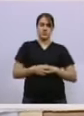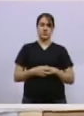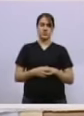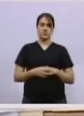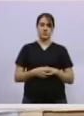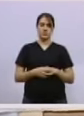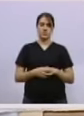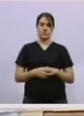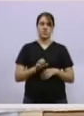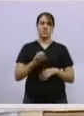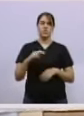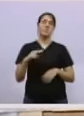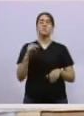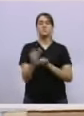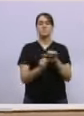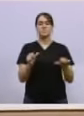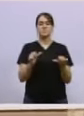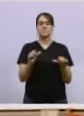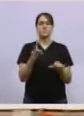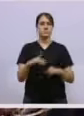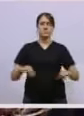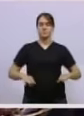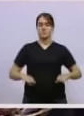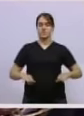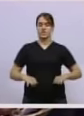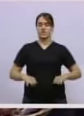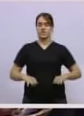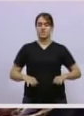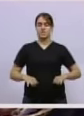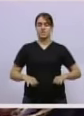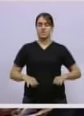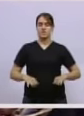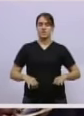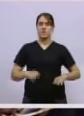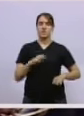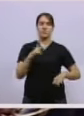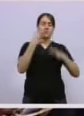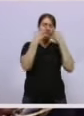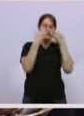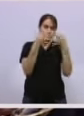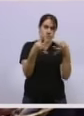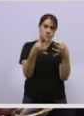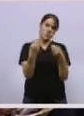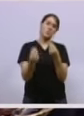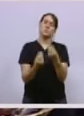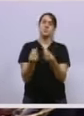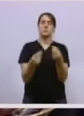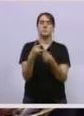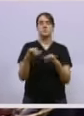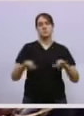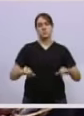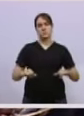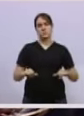E nesse calvário você tem duas possibilidades: ou você presta atenção no peso da cruz, ou você se